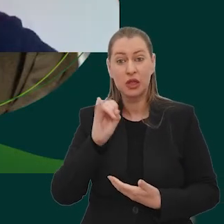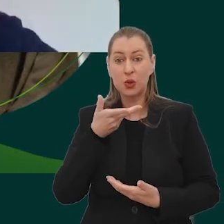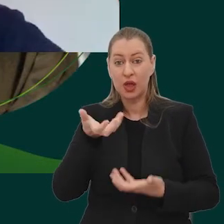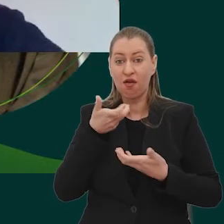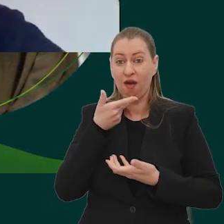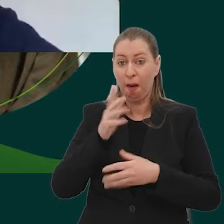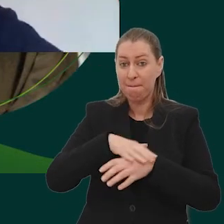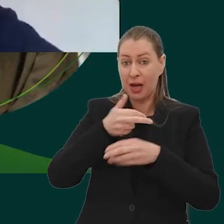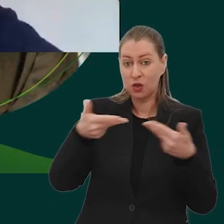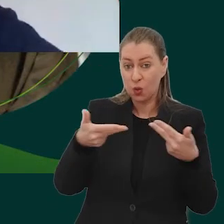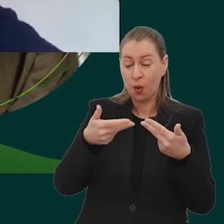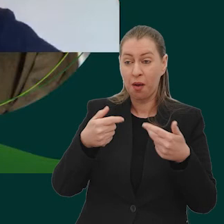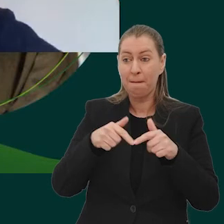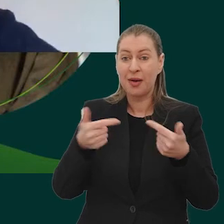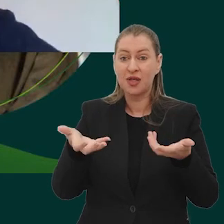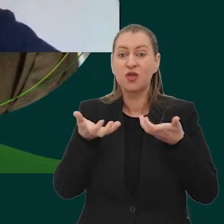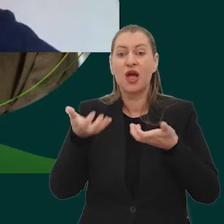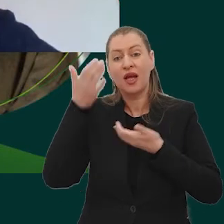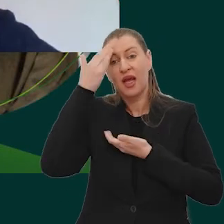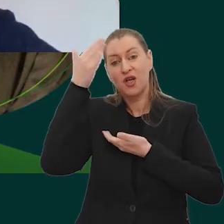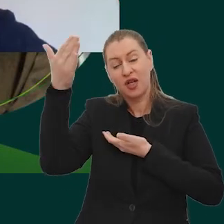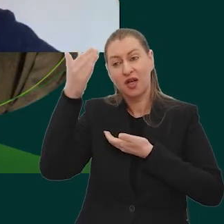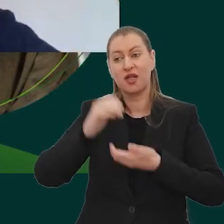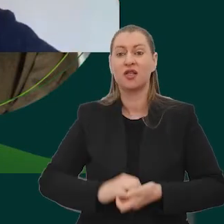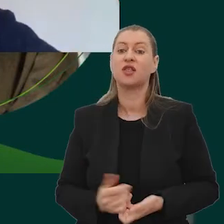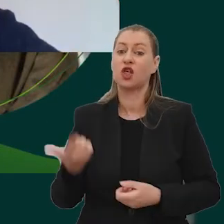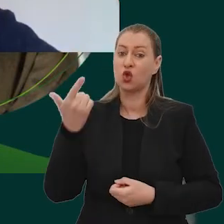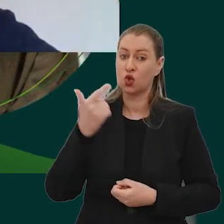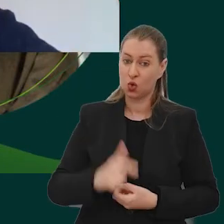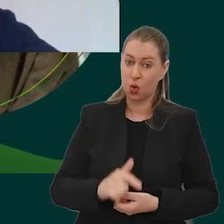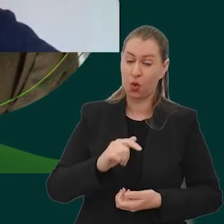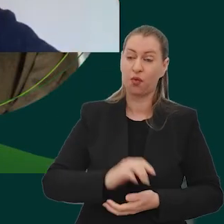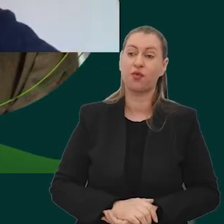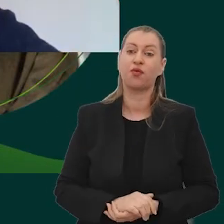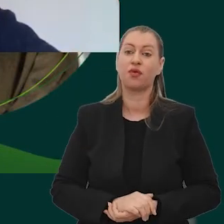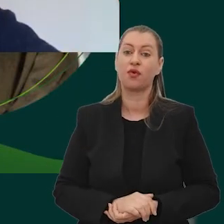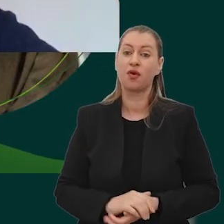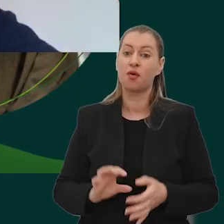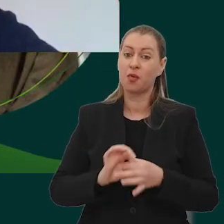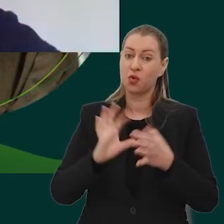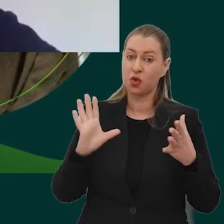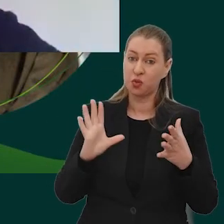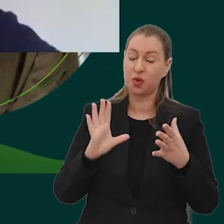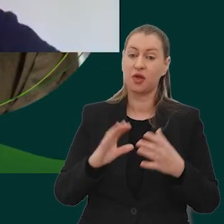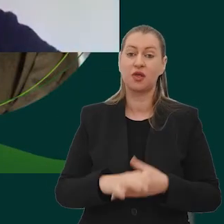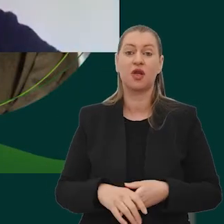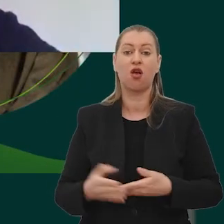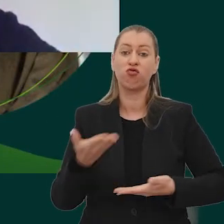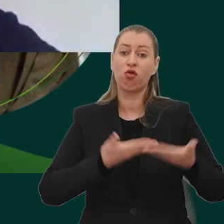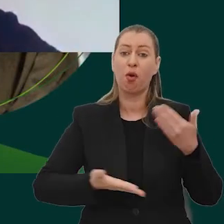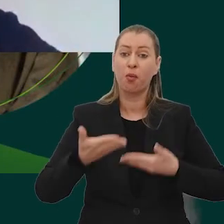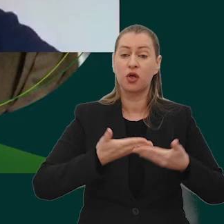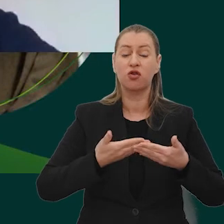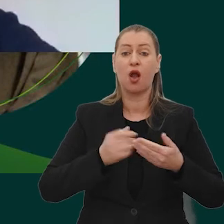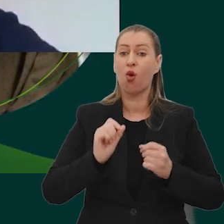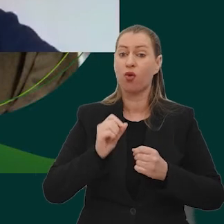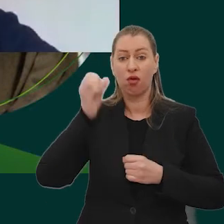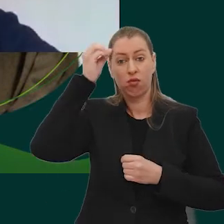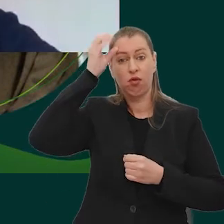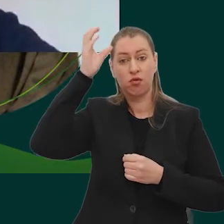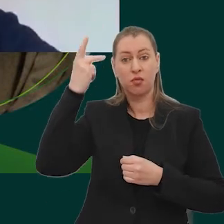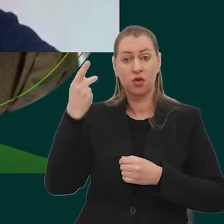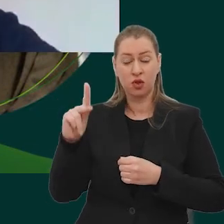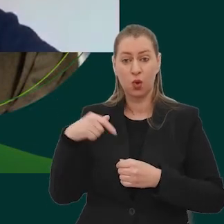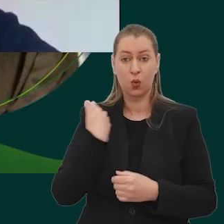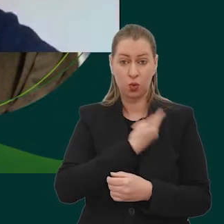mais alguma coisa, mas eu já queria te agradecer, né, novamente, pela tua disponibilidade, por compartilhar um pouco do conhecimento teu